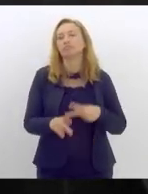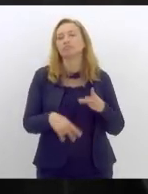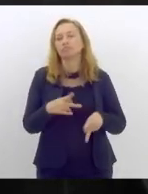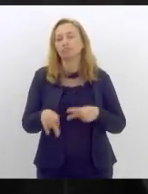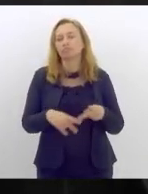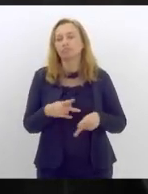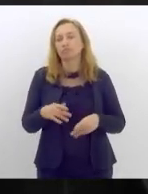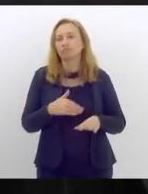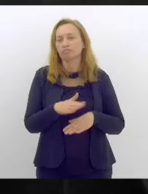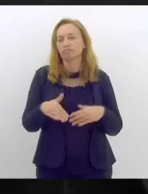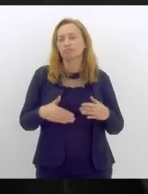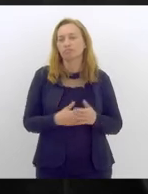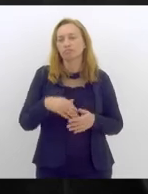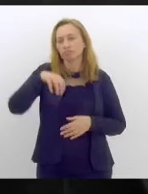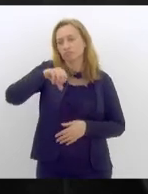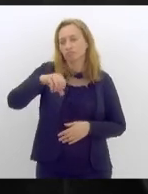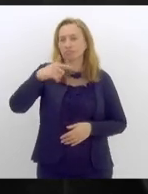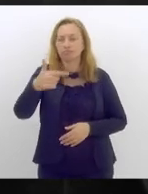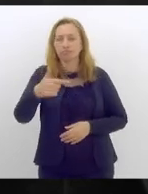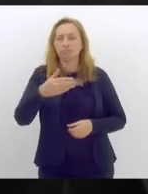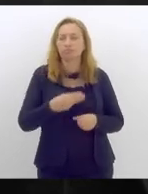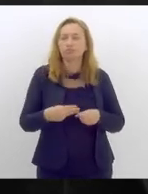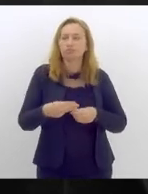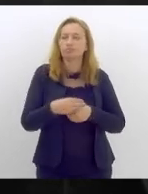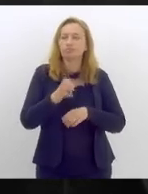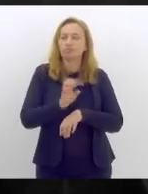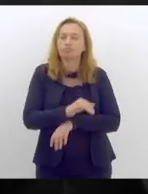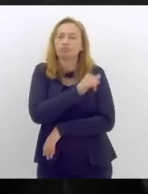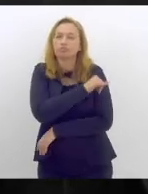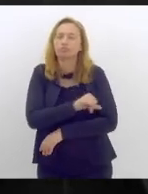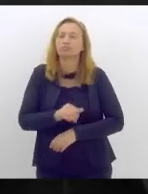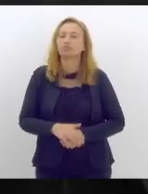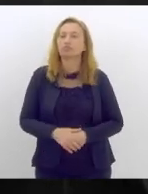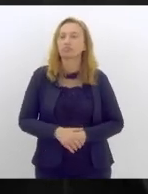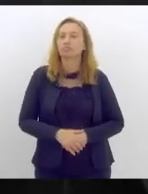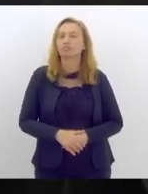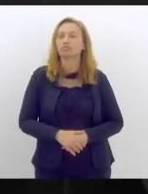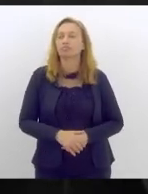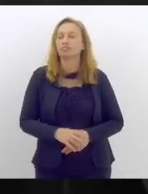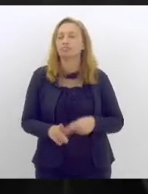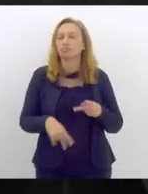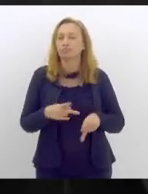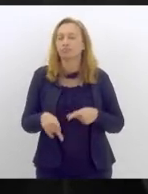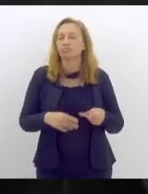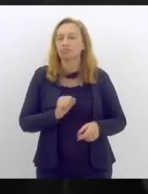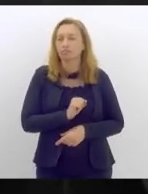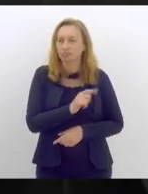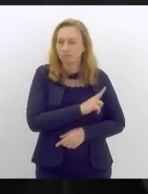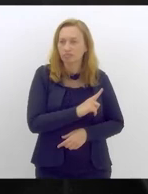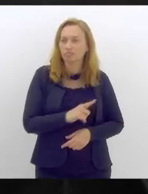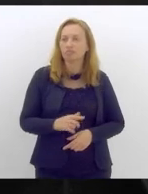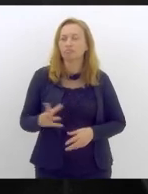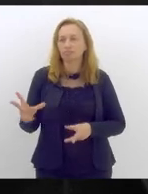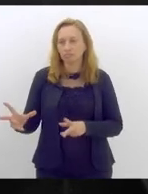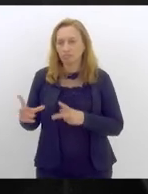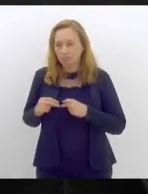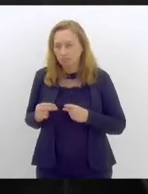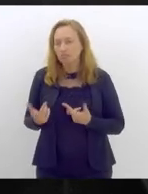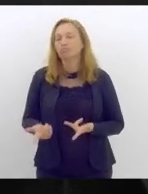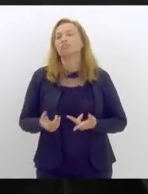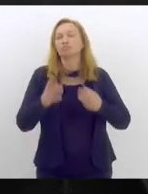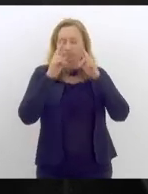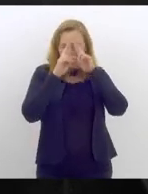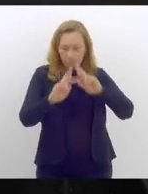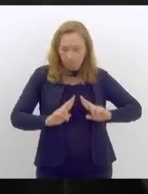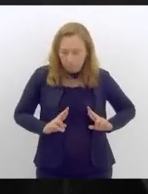de todos os 92 municípios do Estado do Rio de Janeiro inclusive da população de São Gonçalo que merece o meu respeito Porque